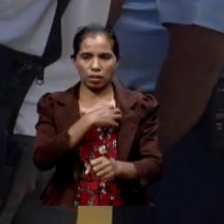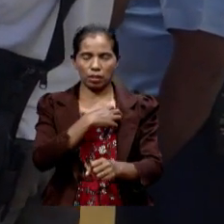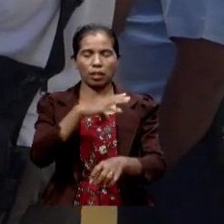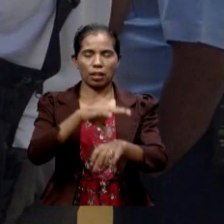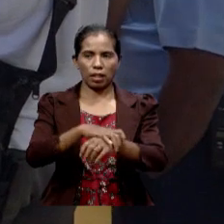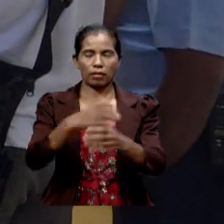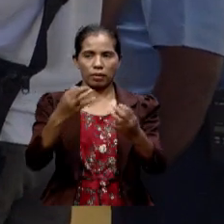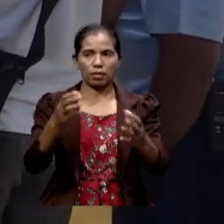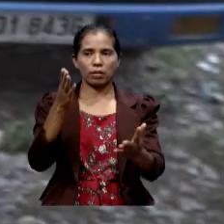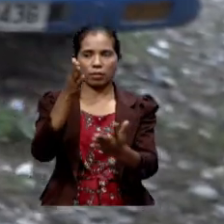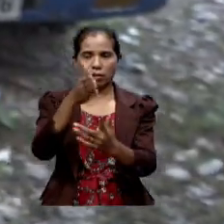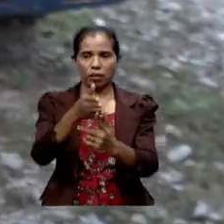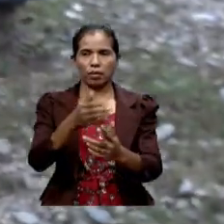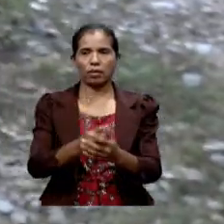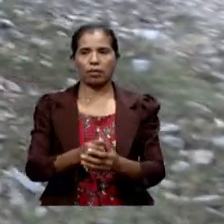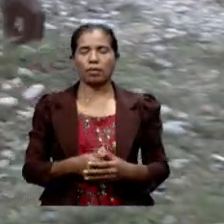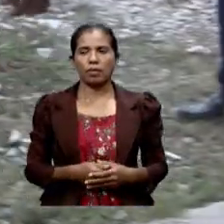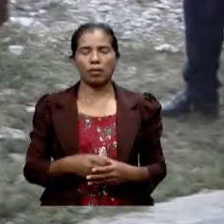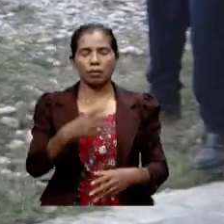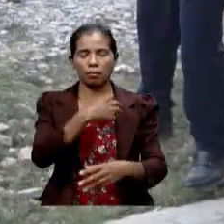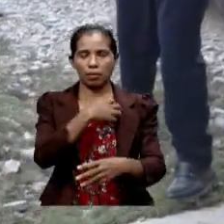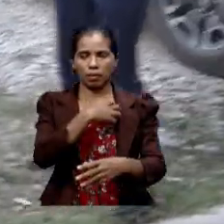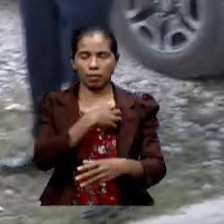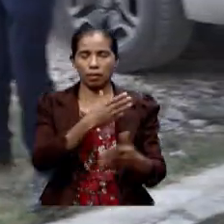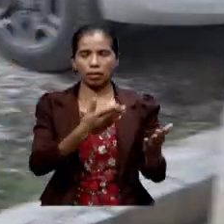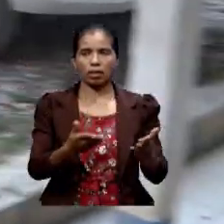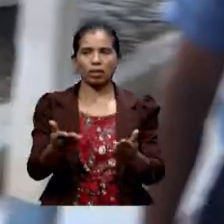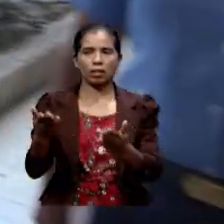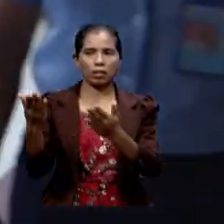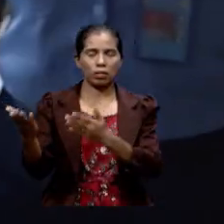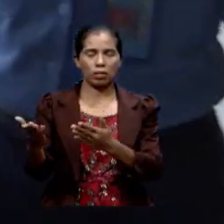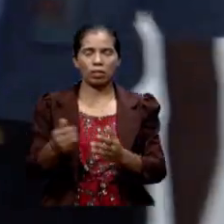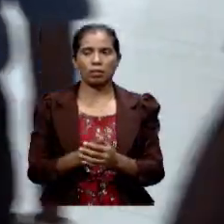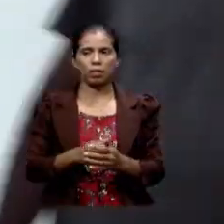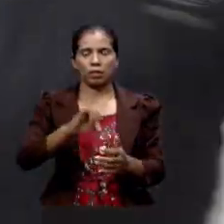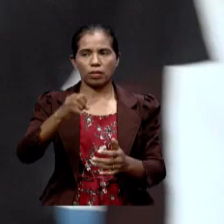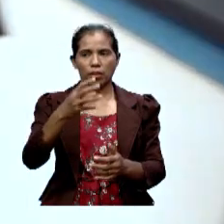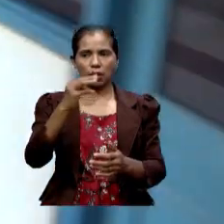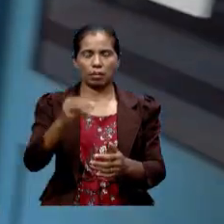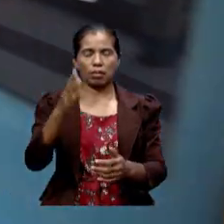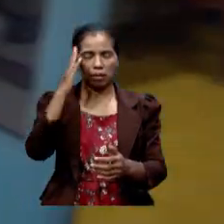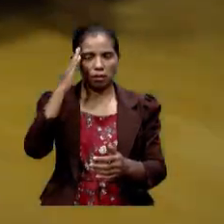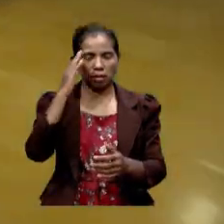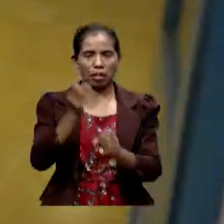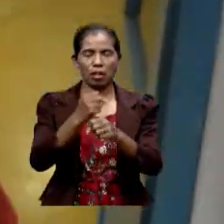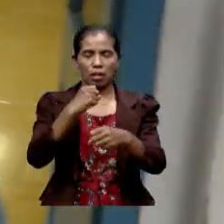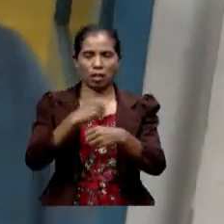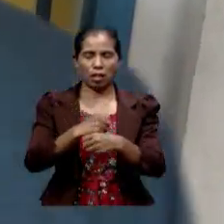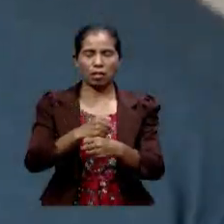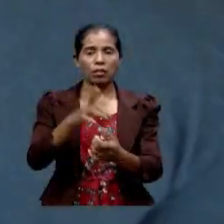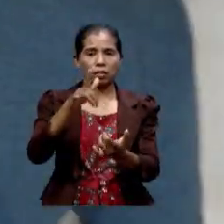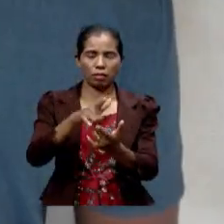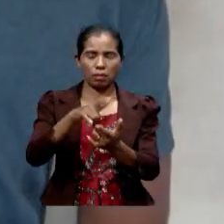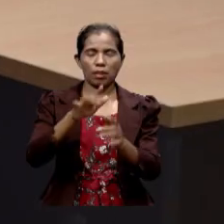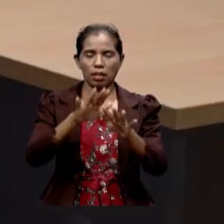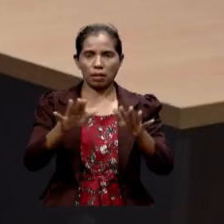detengona. Toi ha Posto Administrativo Likidoi, Polisi Esquadra Posto Refere entrega suspeitu JM nebe diskonfia halo abuso seksual balabarik minoridade